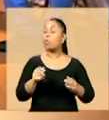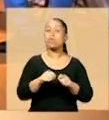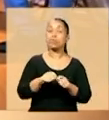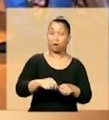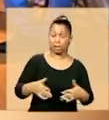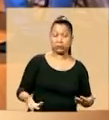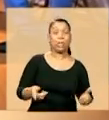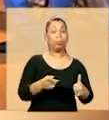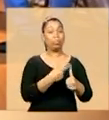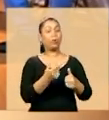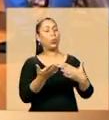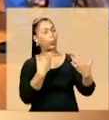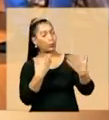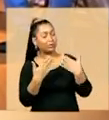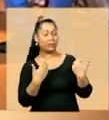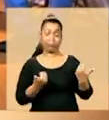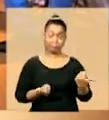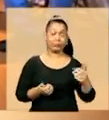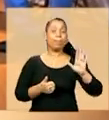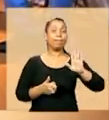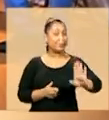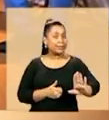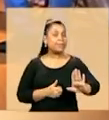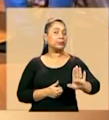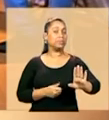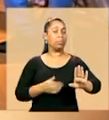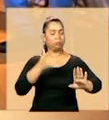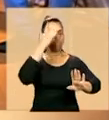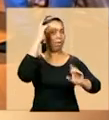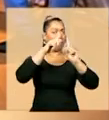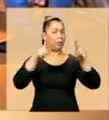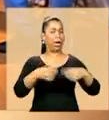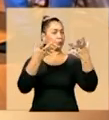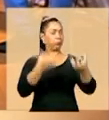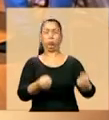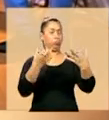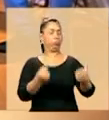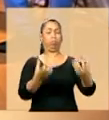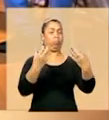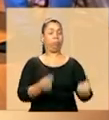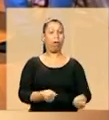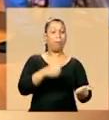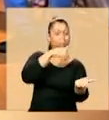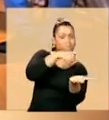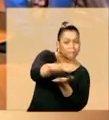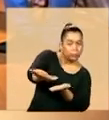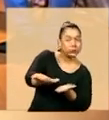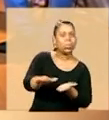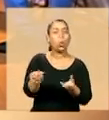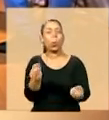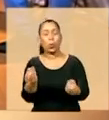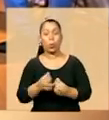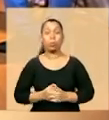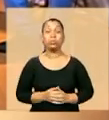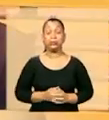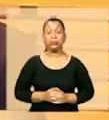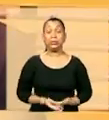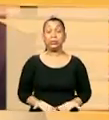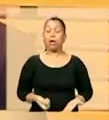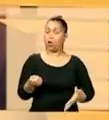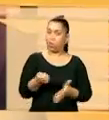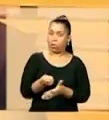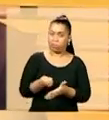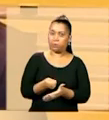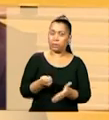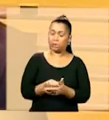faz? Primeiro vai conversar, óbvio, mas aí esse empregado não está dando certo. Cabe uma demissão, alguma coisa assim ou não?